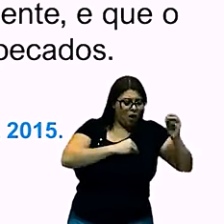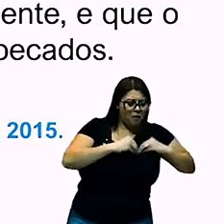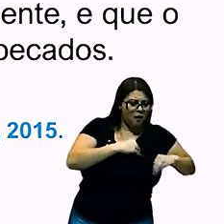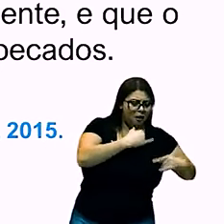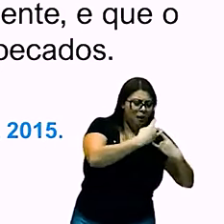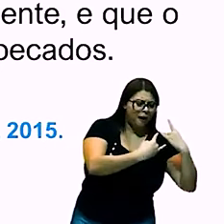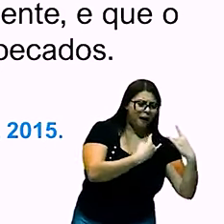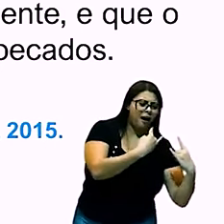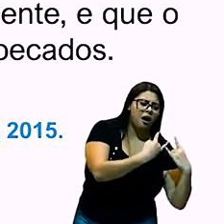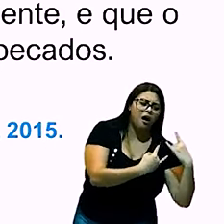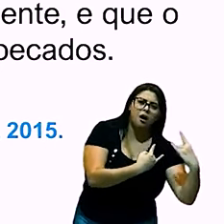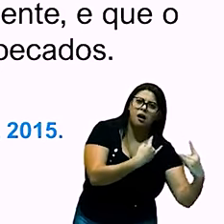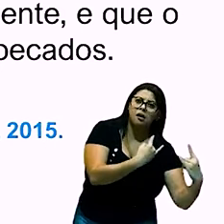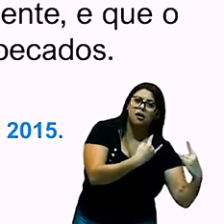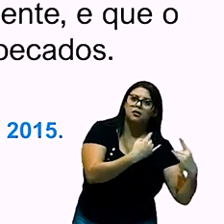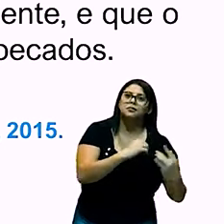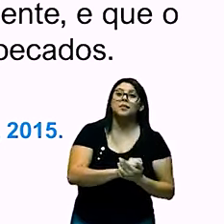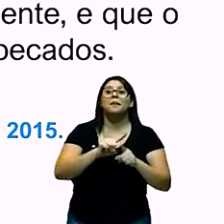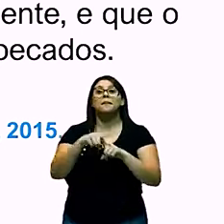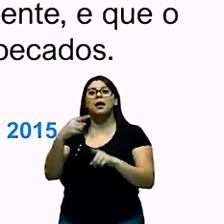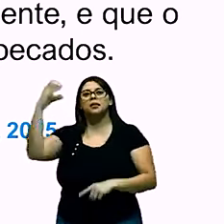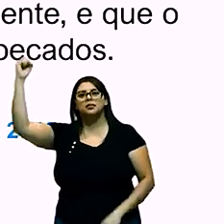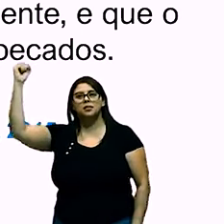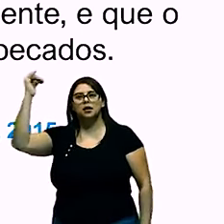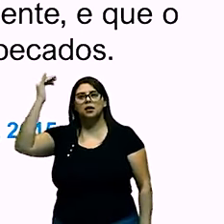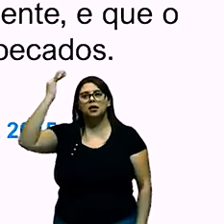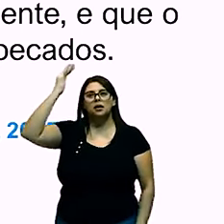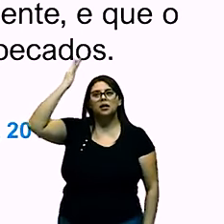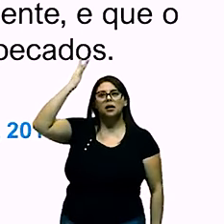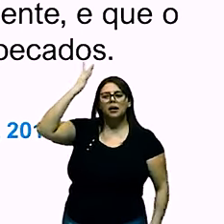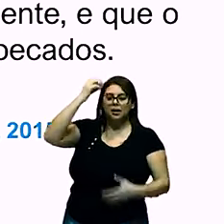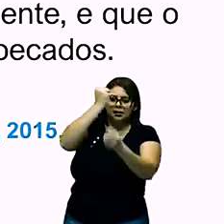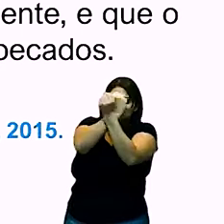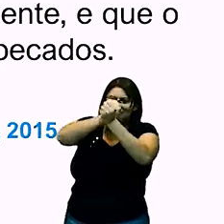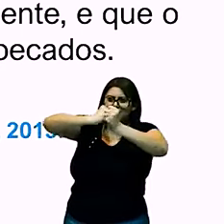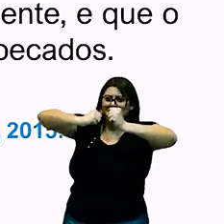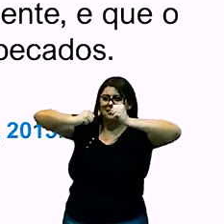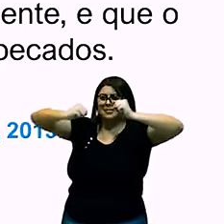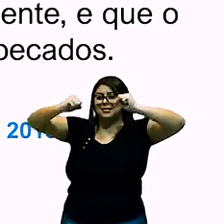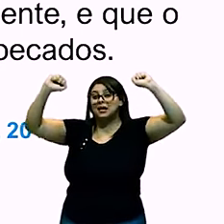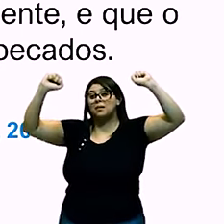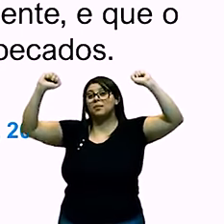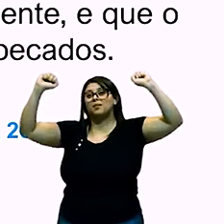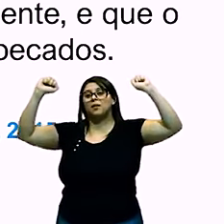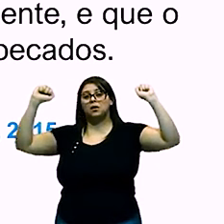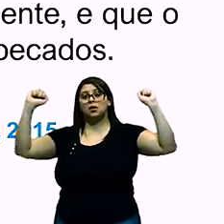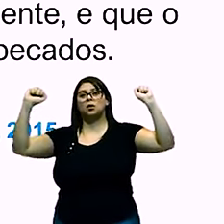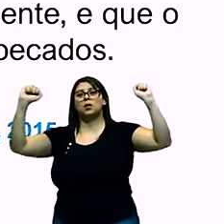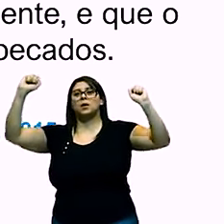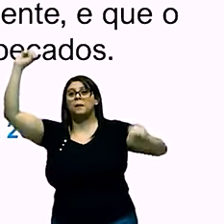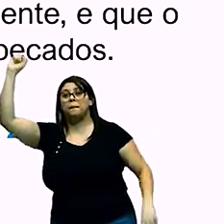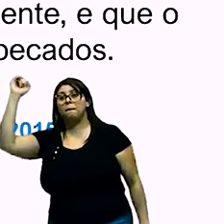pecado. Mas somente pela graça, que é libertadora, é somente pela graça, porque se eu